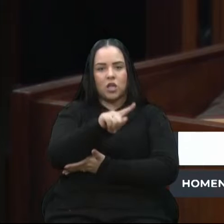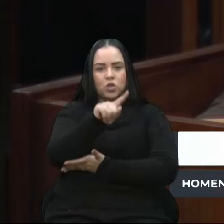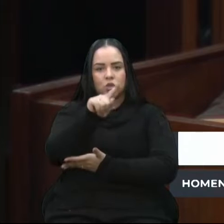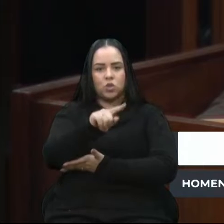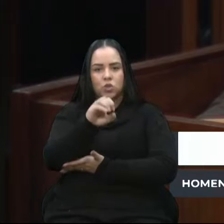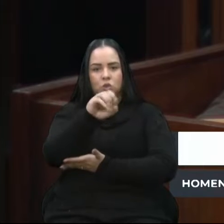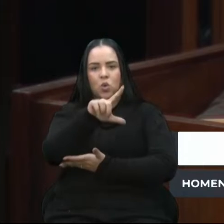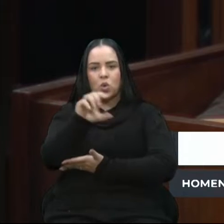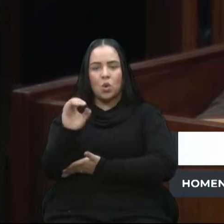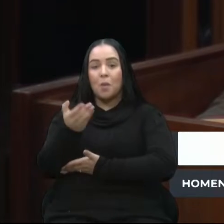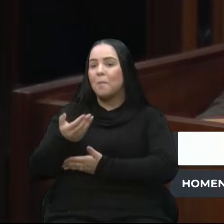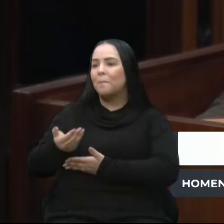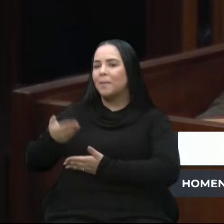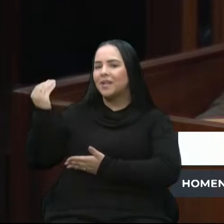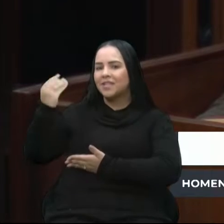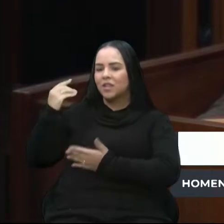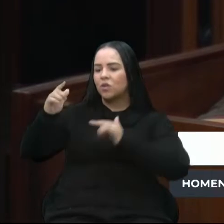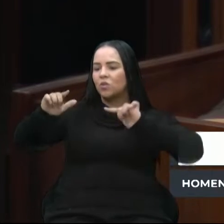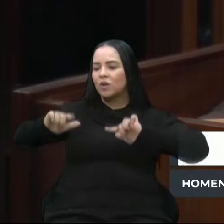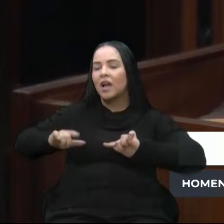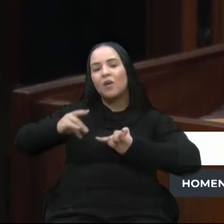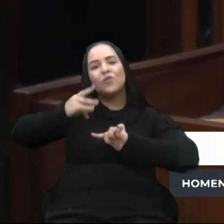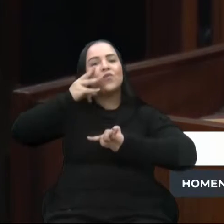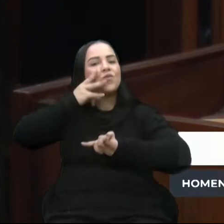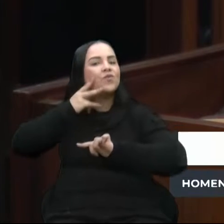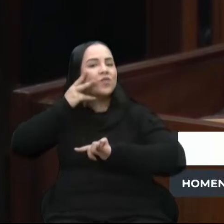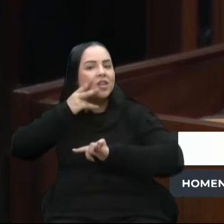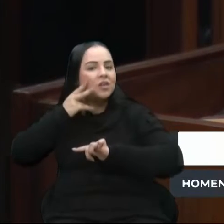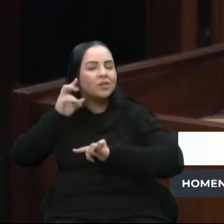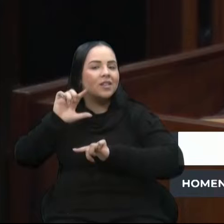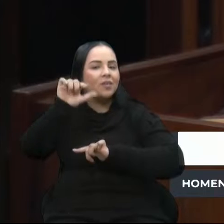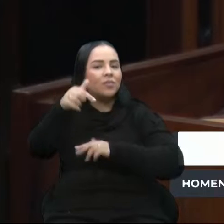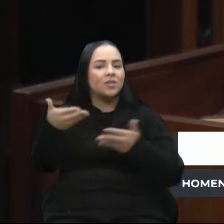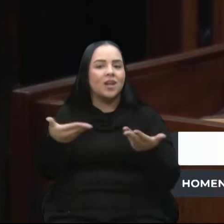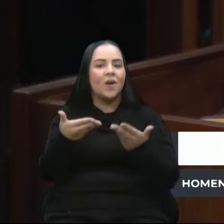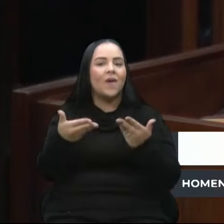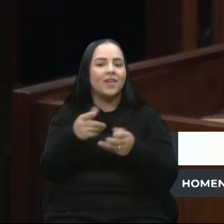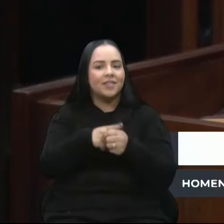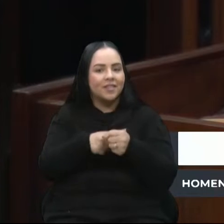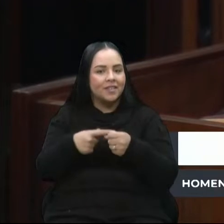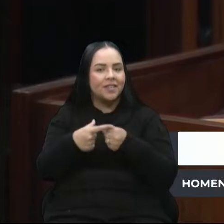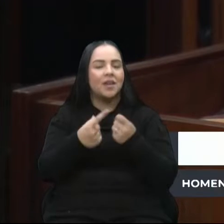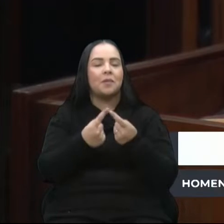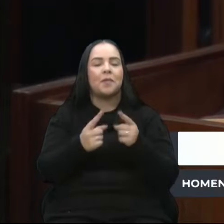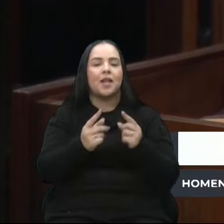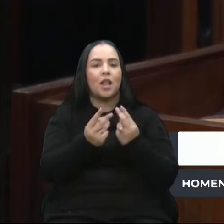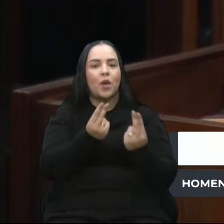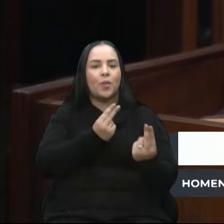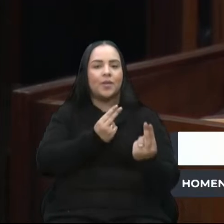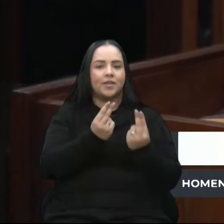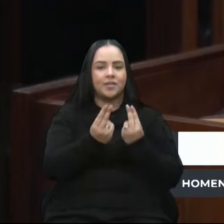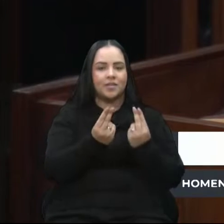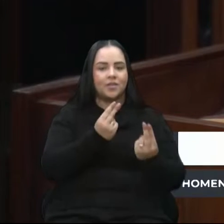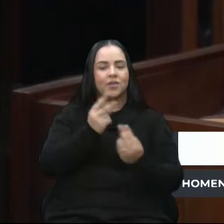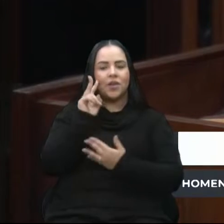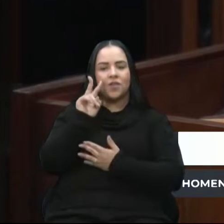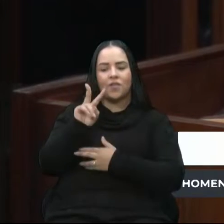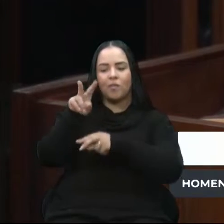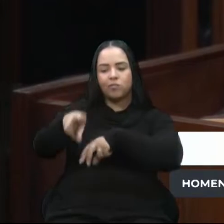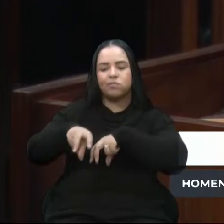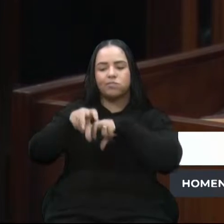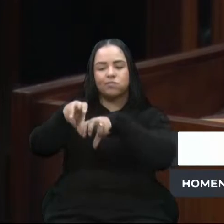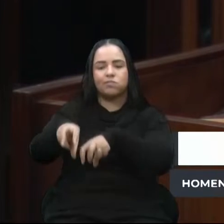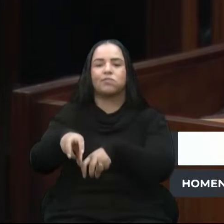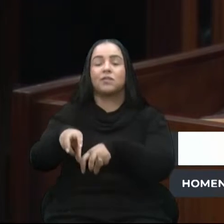cidade. Então, a cidade, a urbanização, em relação à colônia, ela tem